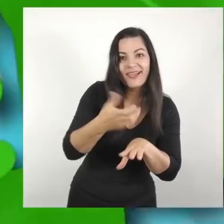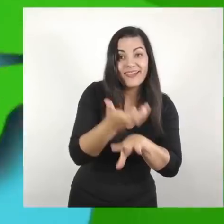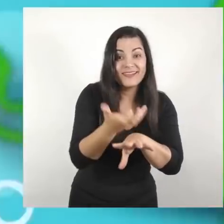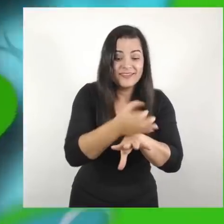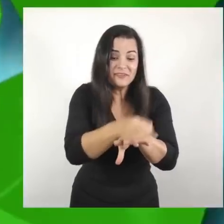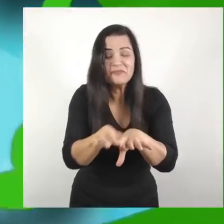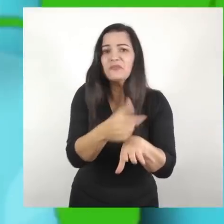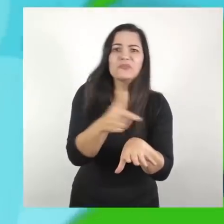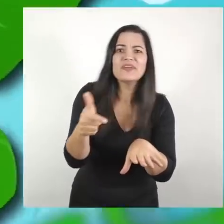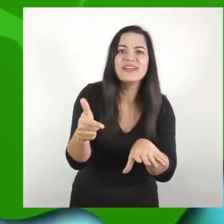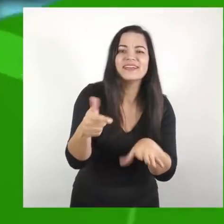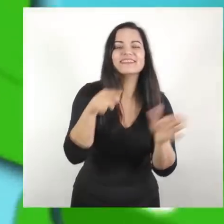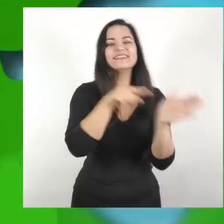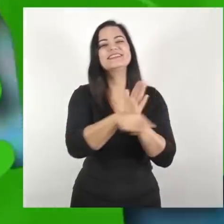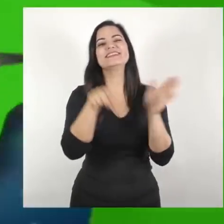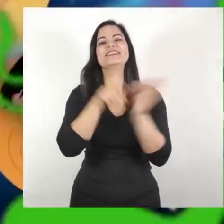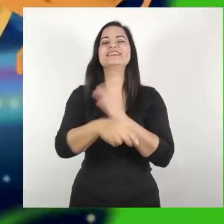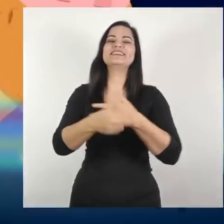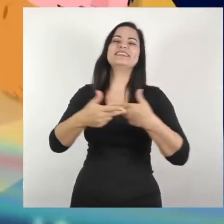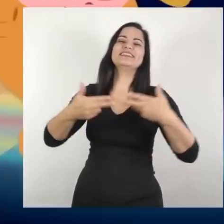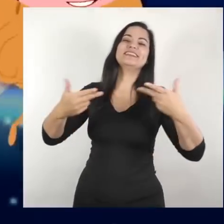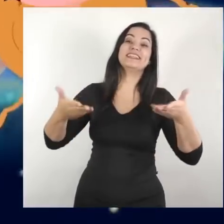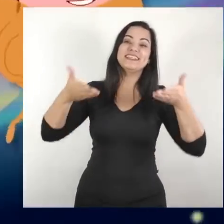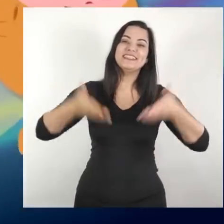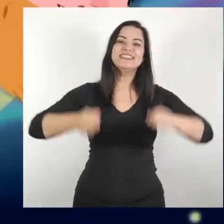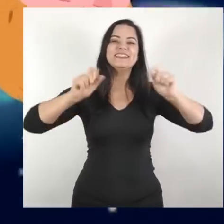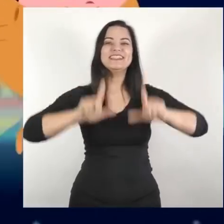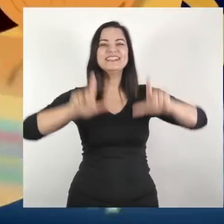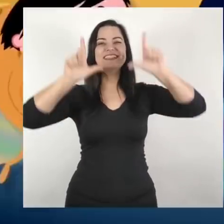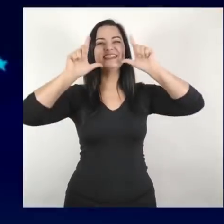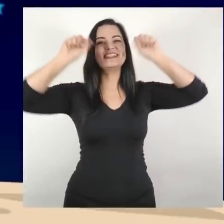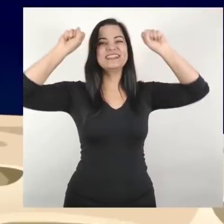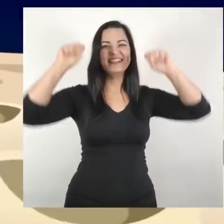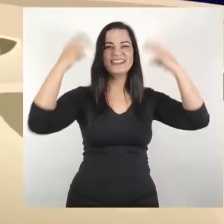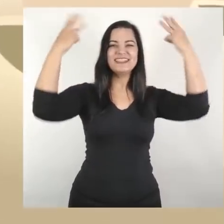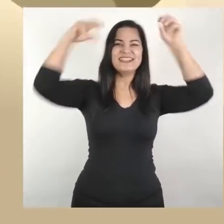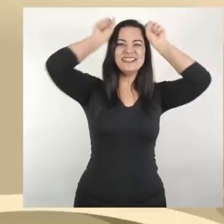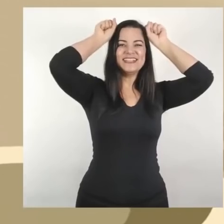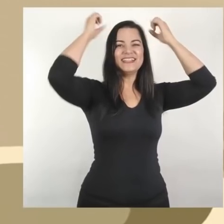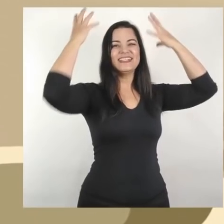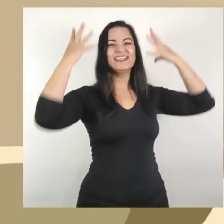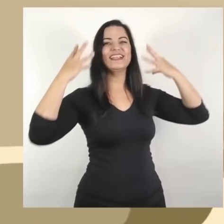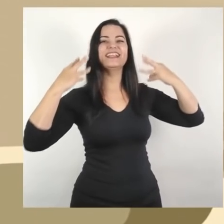que a pergunta a Luna faz. Esse é o show da Luna,